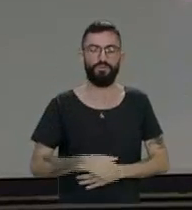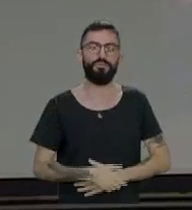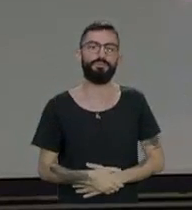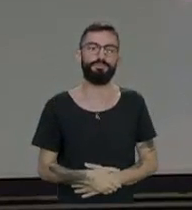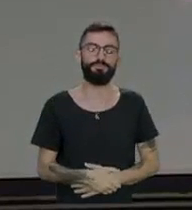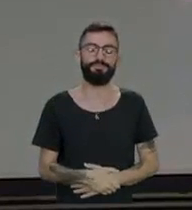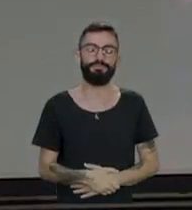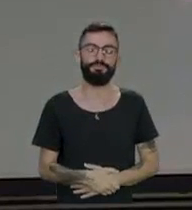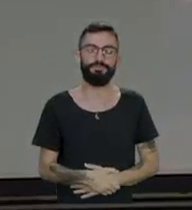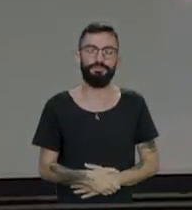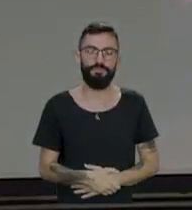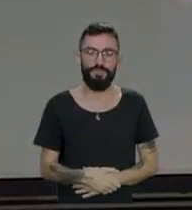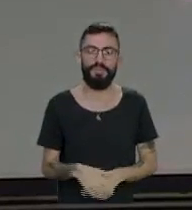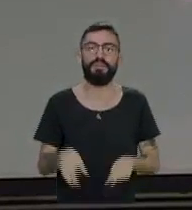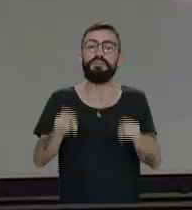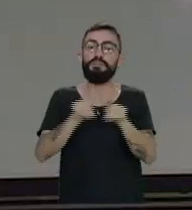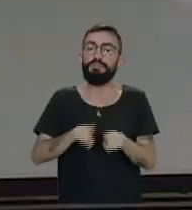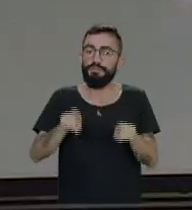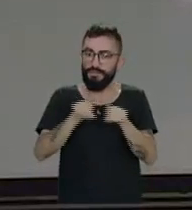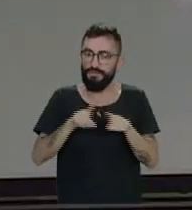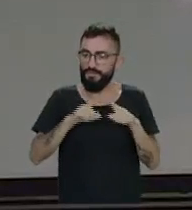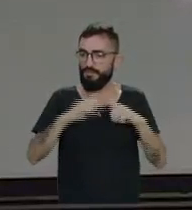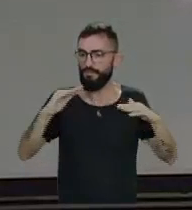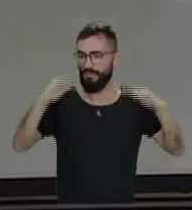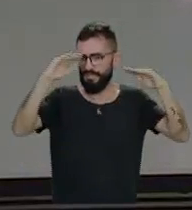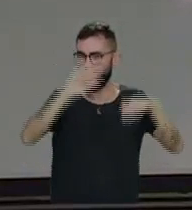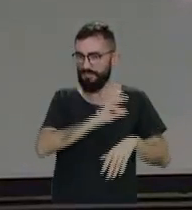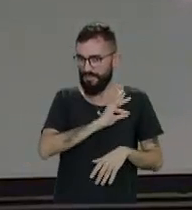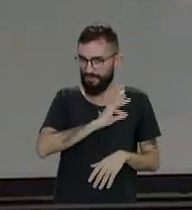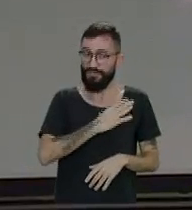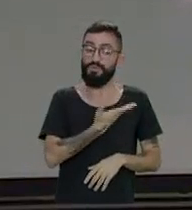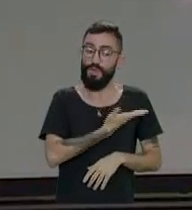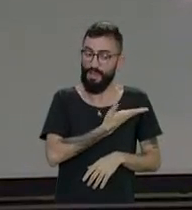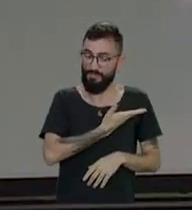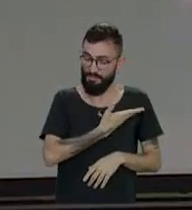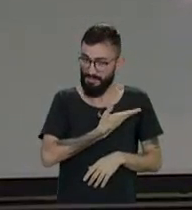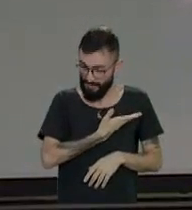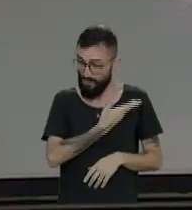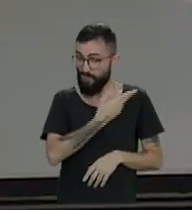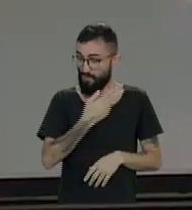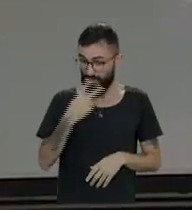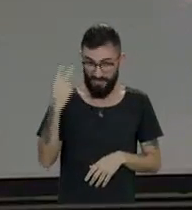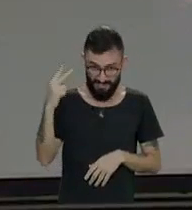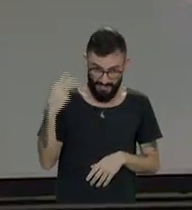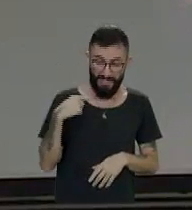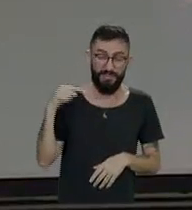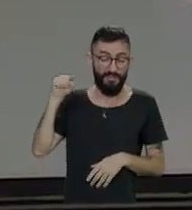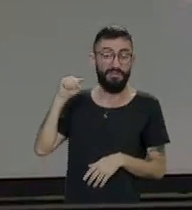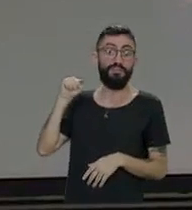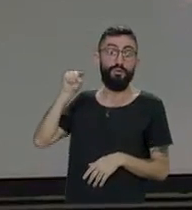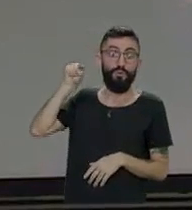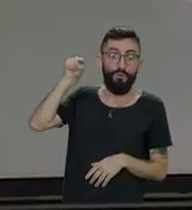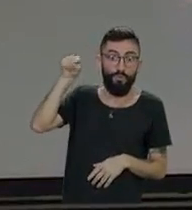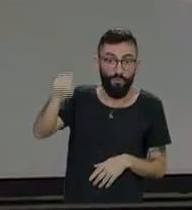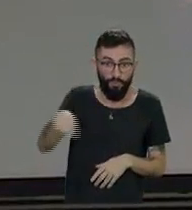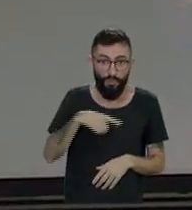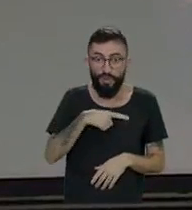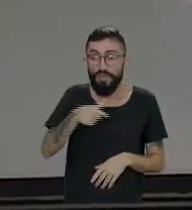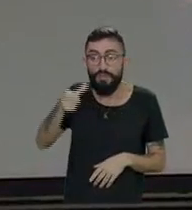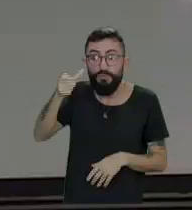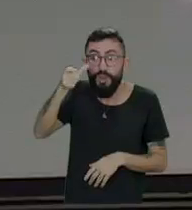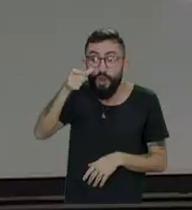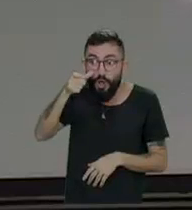slide nosso Sargento que era amigo pessoal dele assim que chegou do velório e